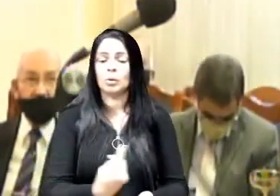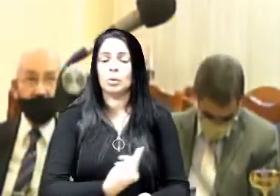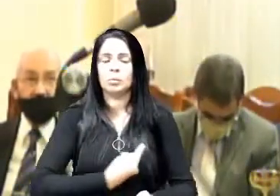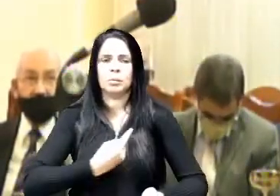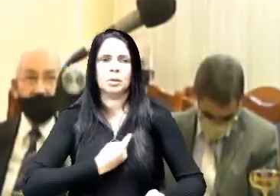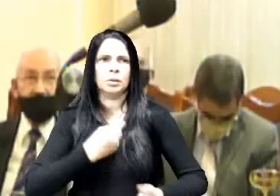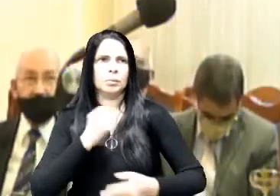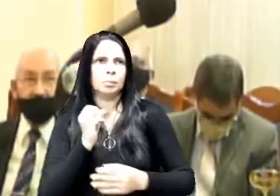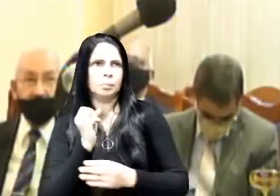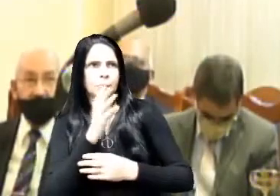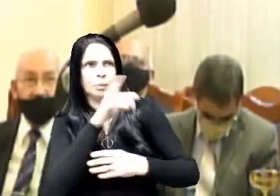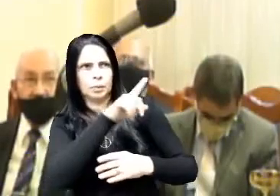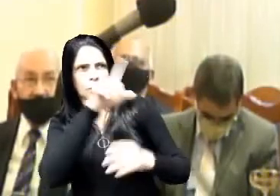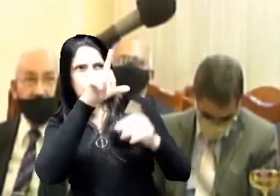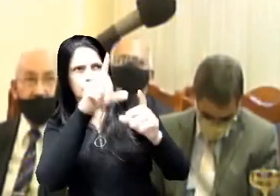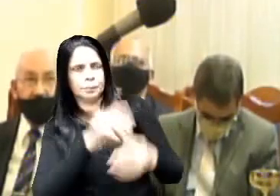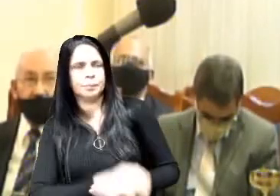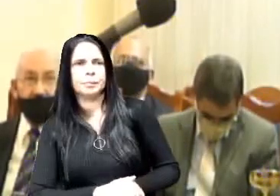Amados,